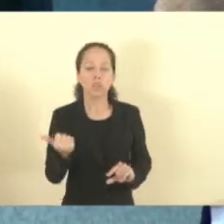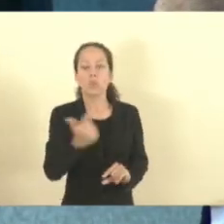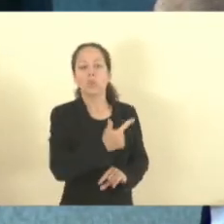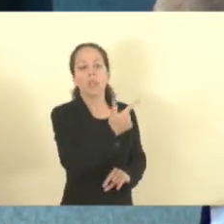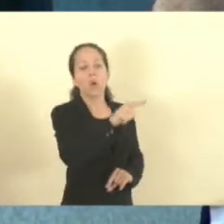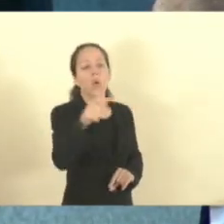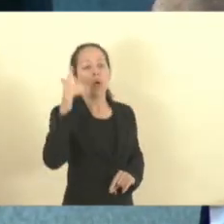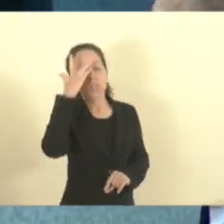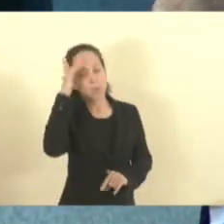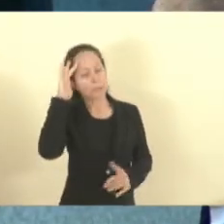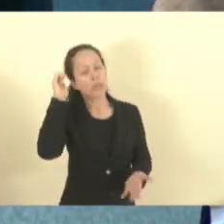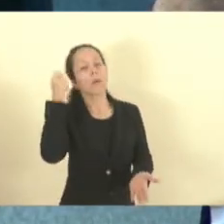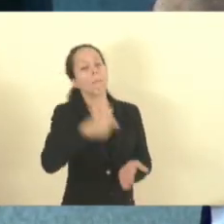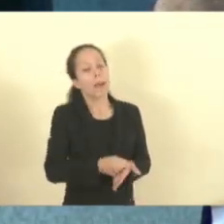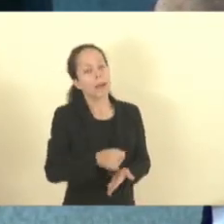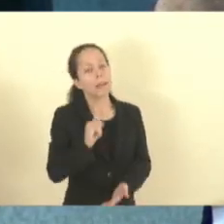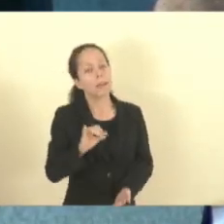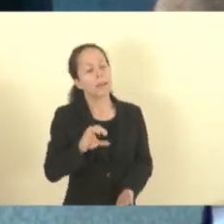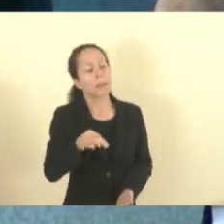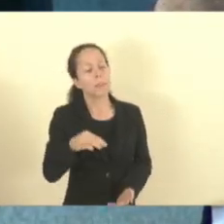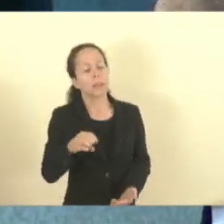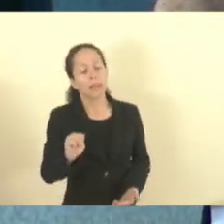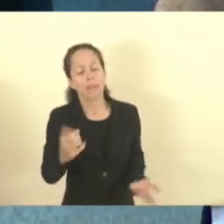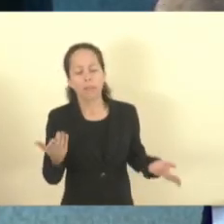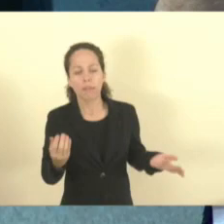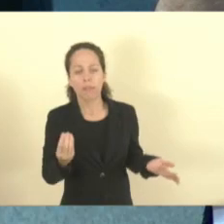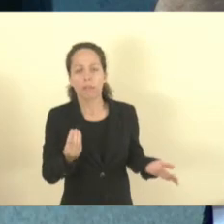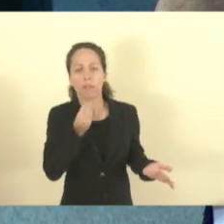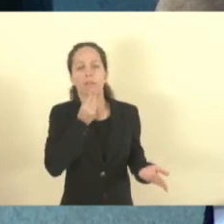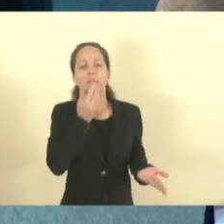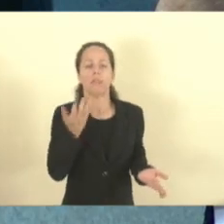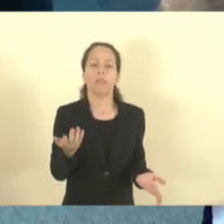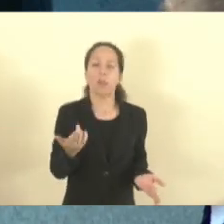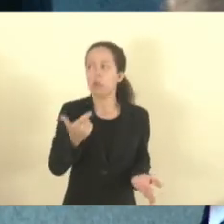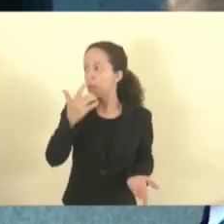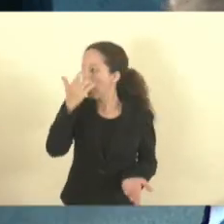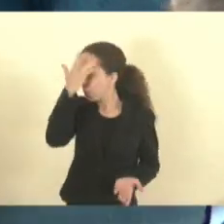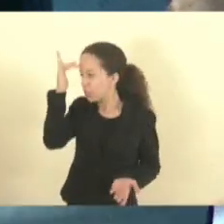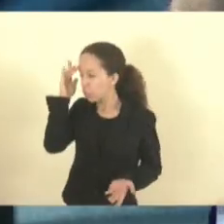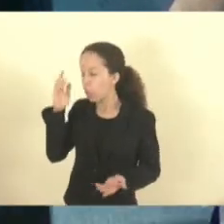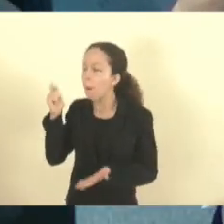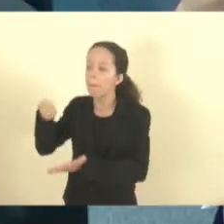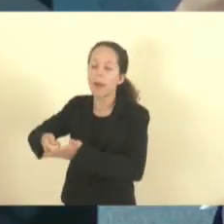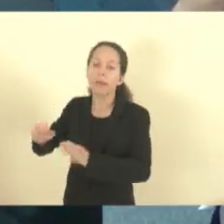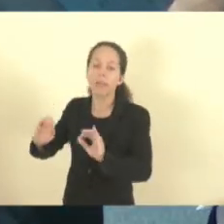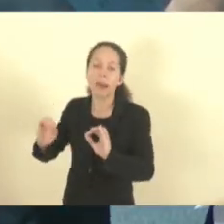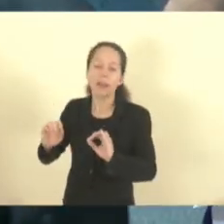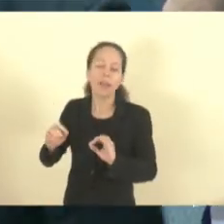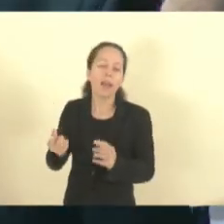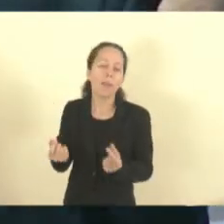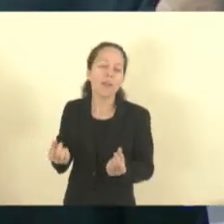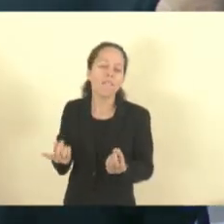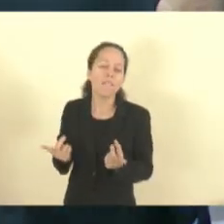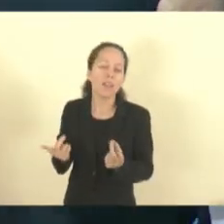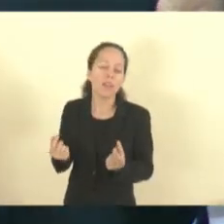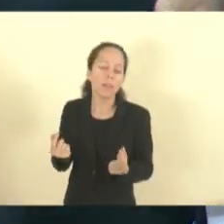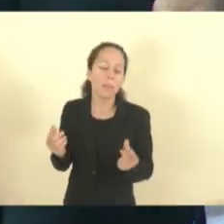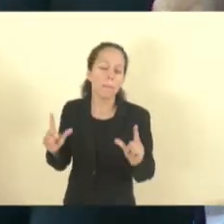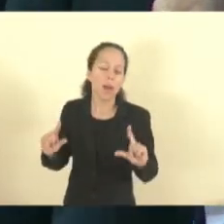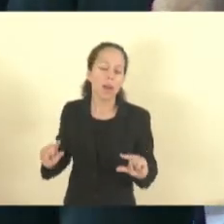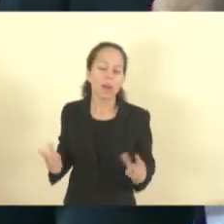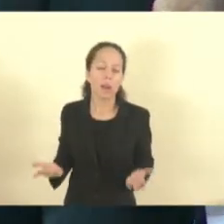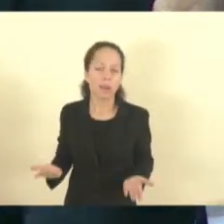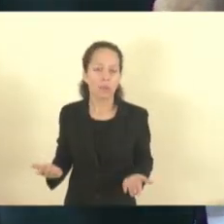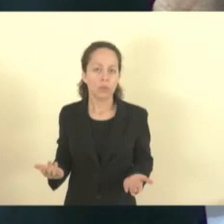que pagam o ICMS corretamente. Portanto, senhor presidente, esse projeto traz uma justiça